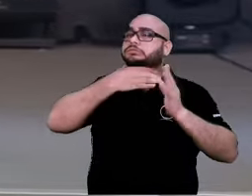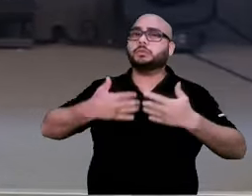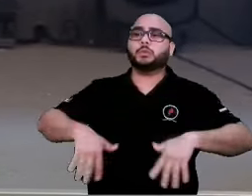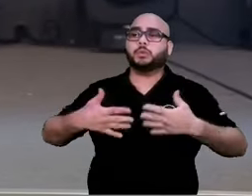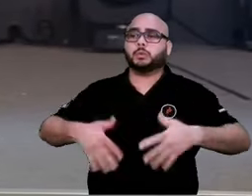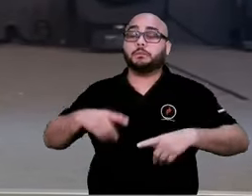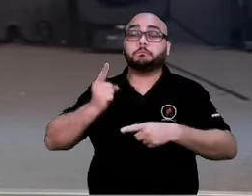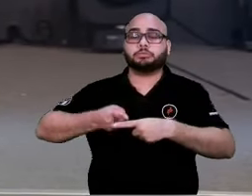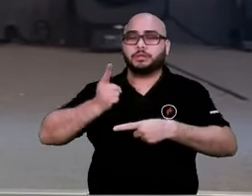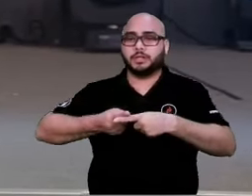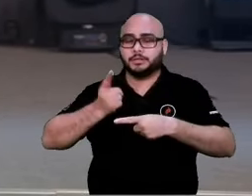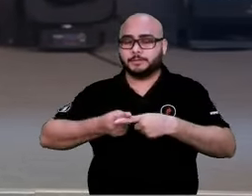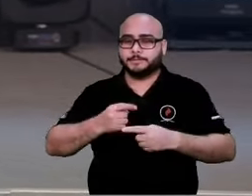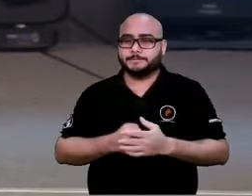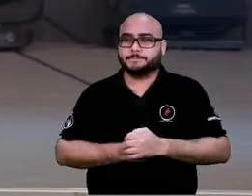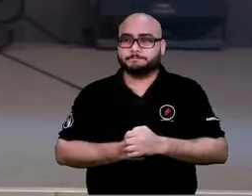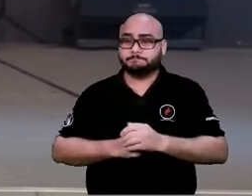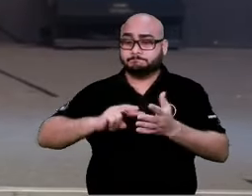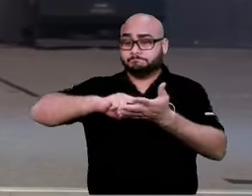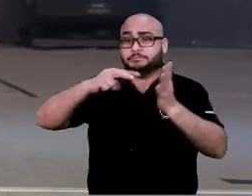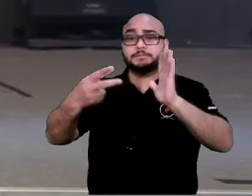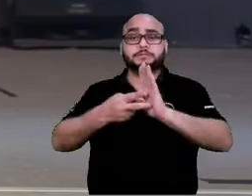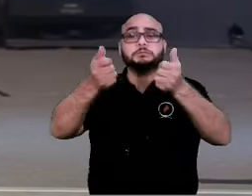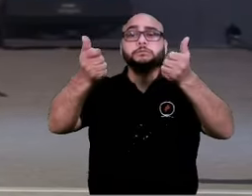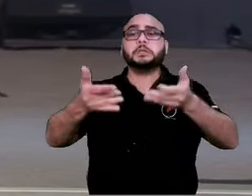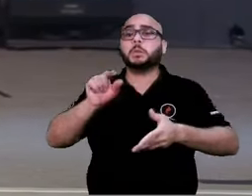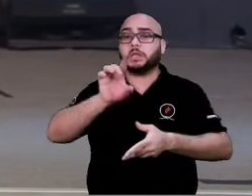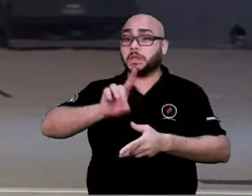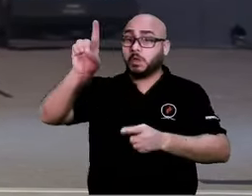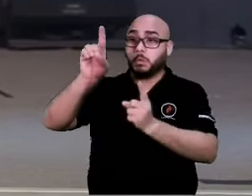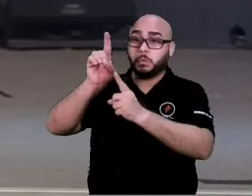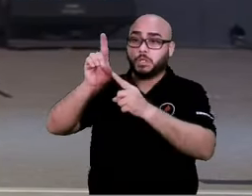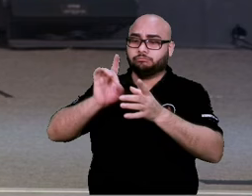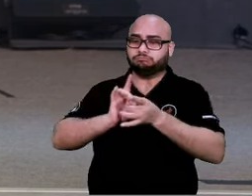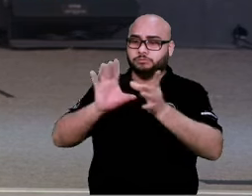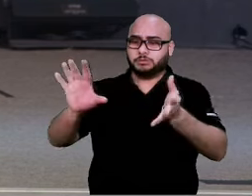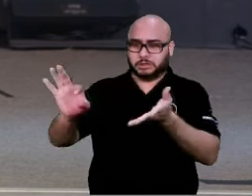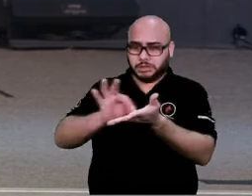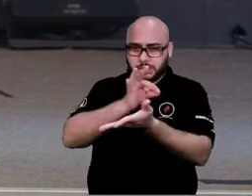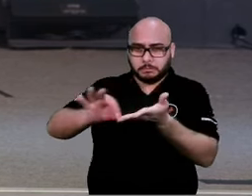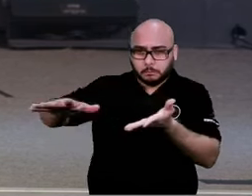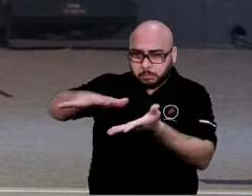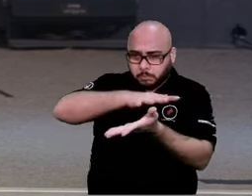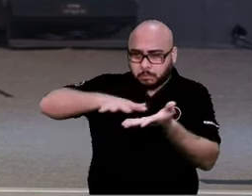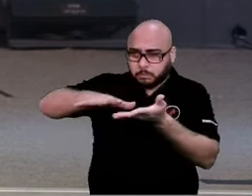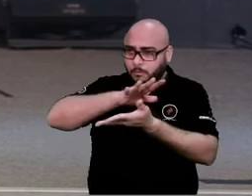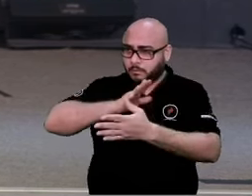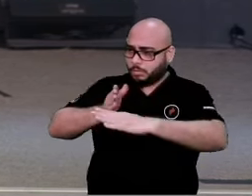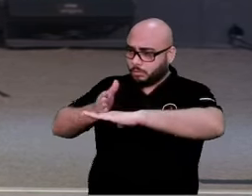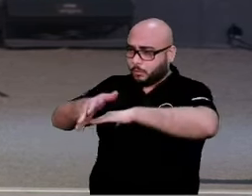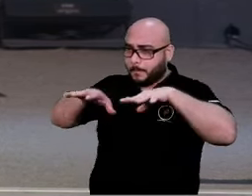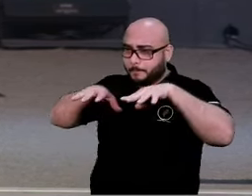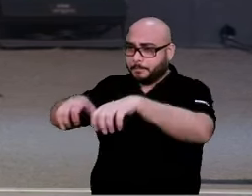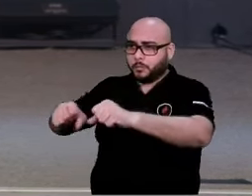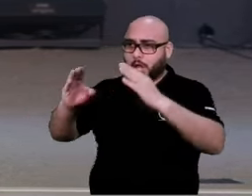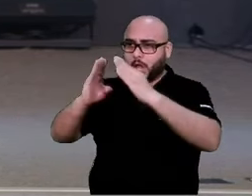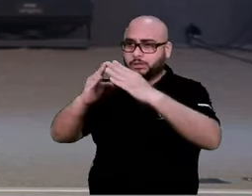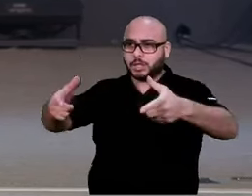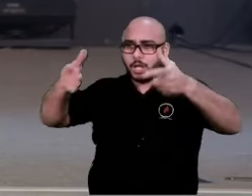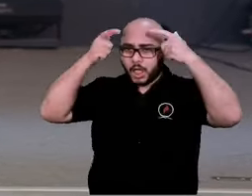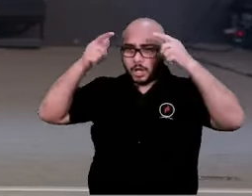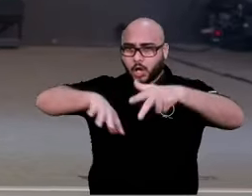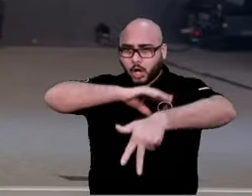crise. Quer dizer que então que o inimigo entrou e levou os tesouros da casa do rei. Isso. Levou tudo que o rei gostava. Essa